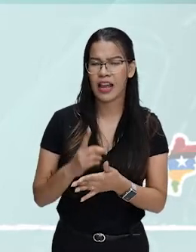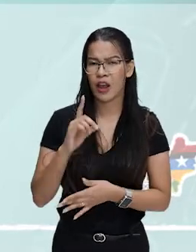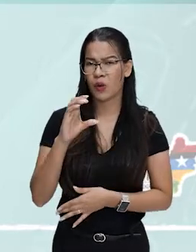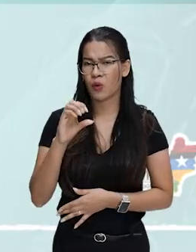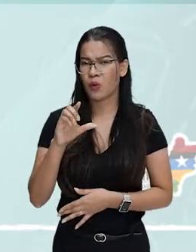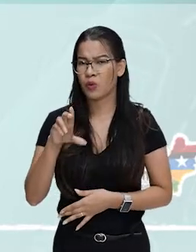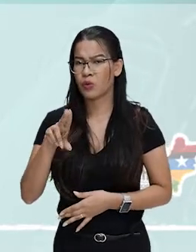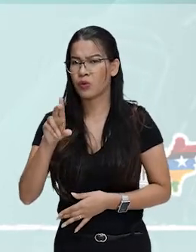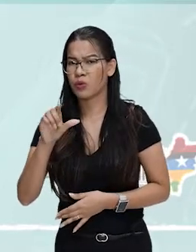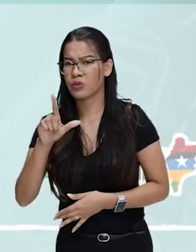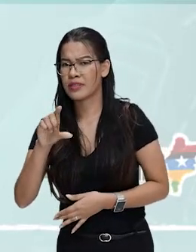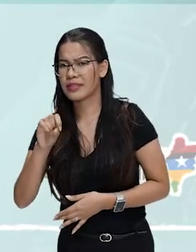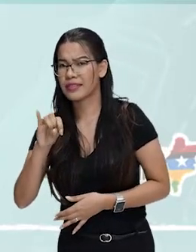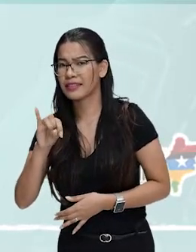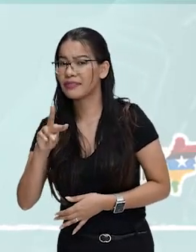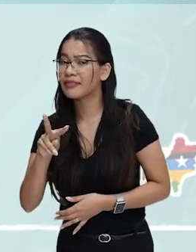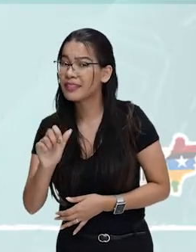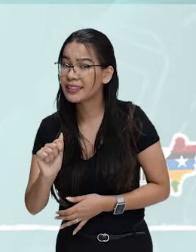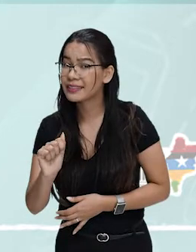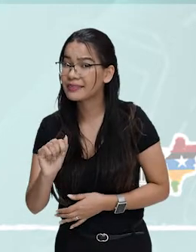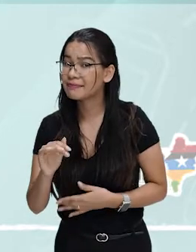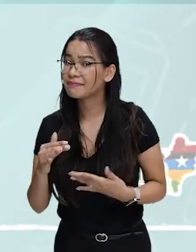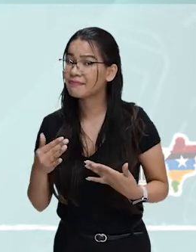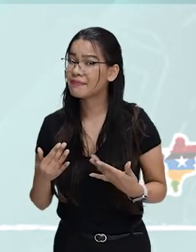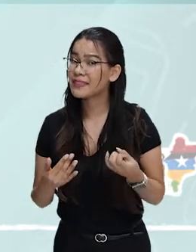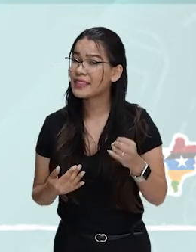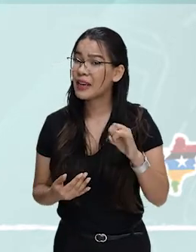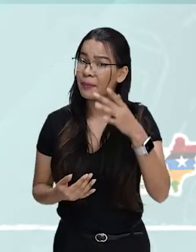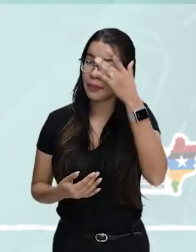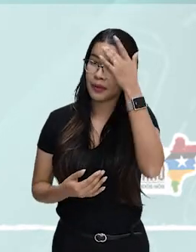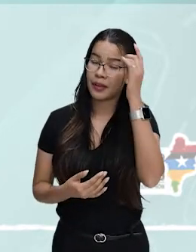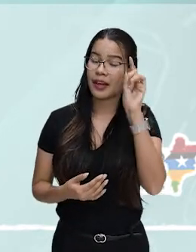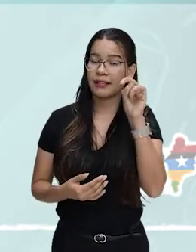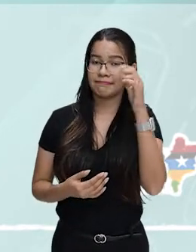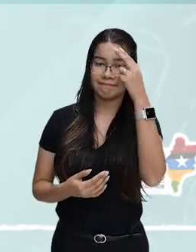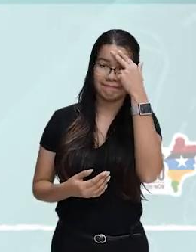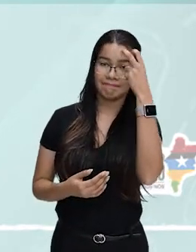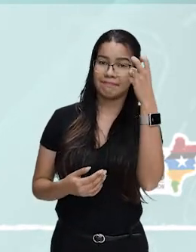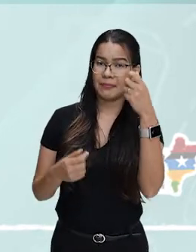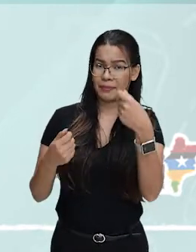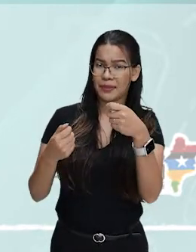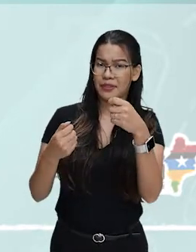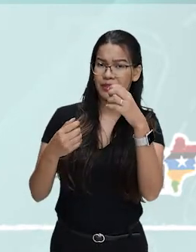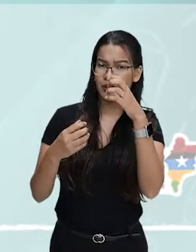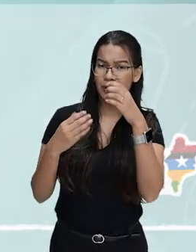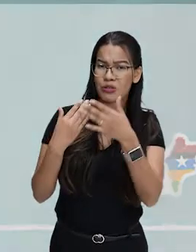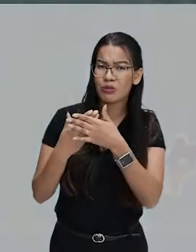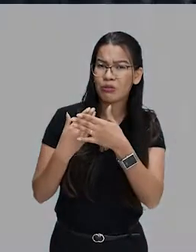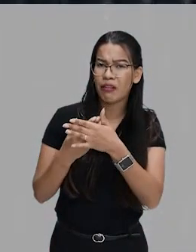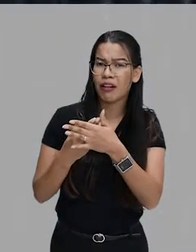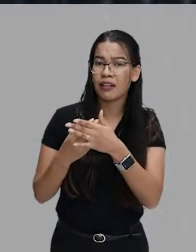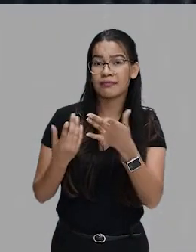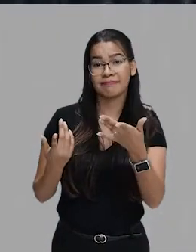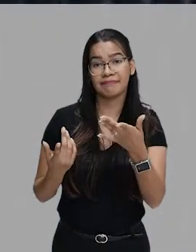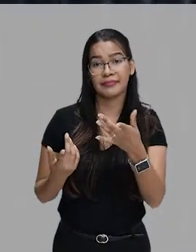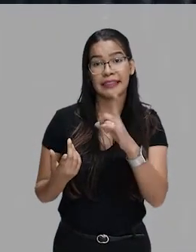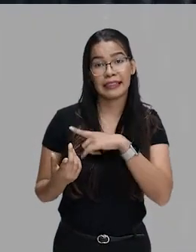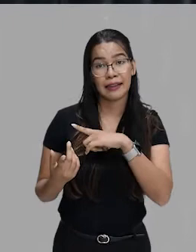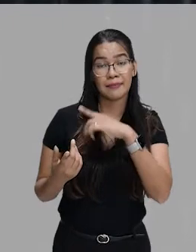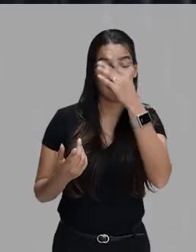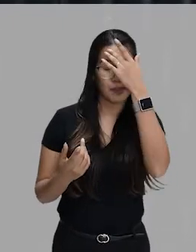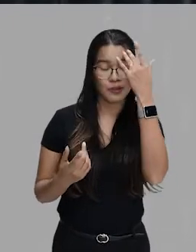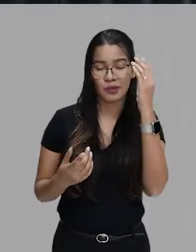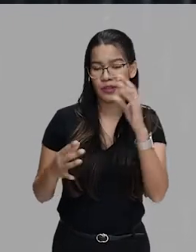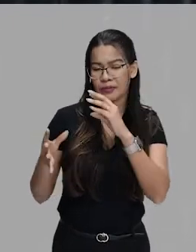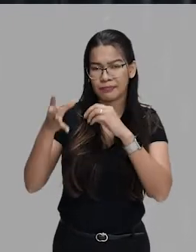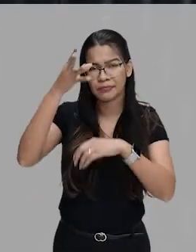inteligente, ela precisa estudar muito? Tem gente que é assim, pega tudo rápido. Tem gente que pega tudo rápido, o